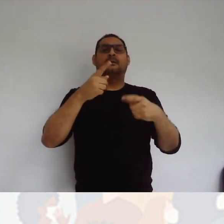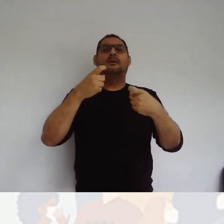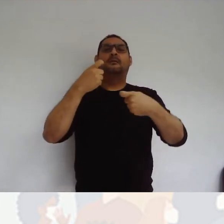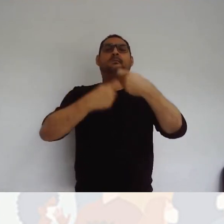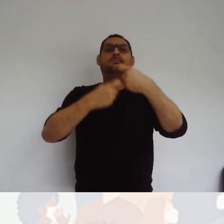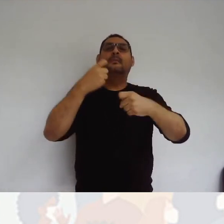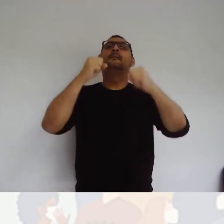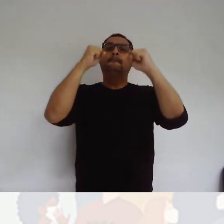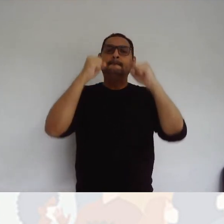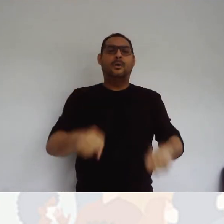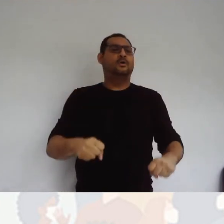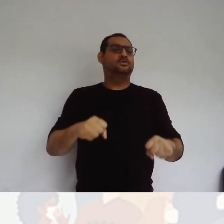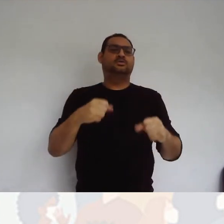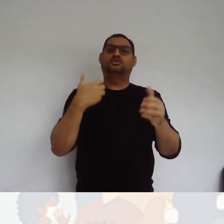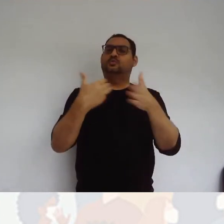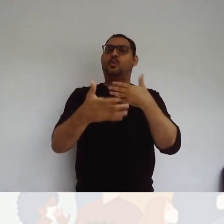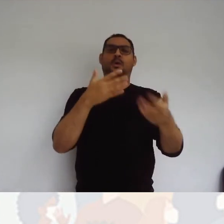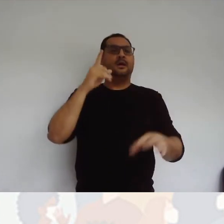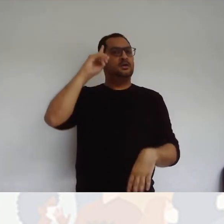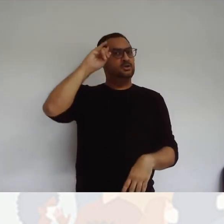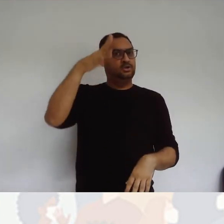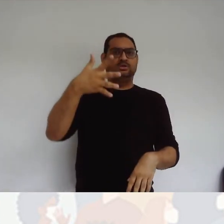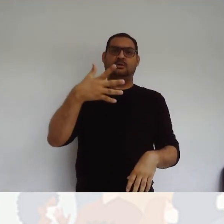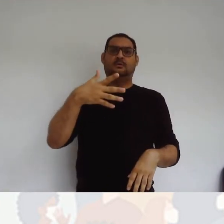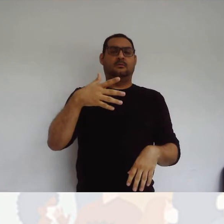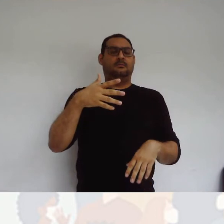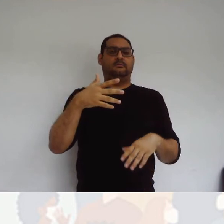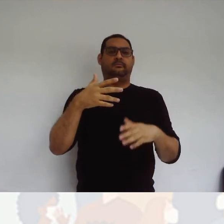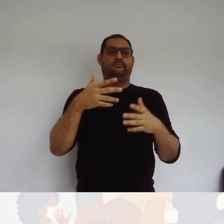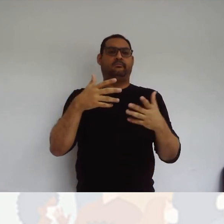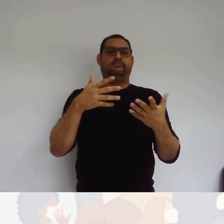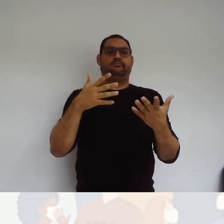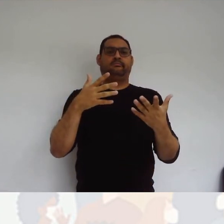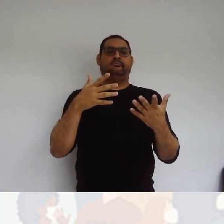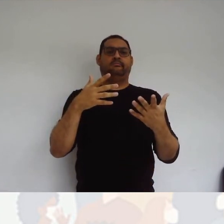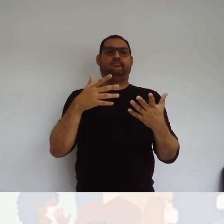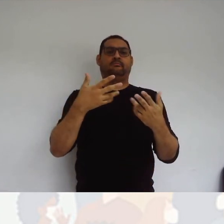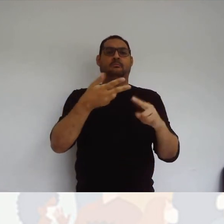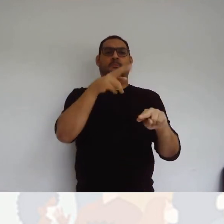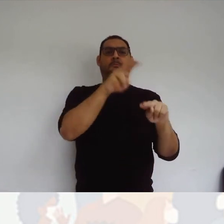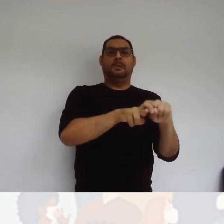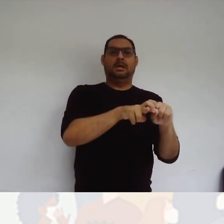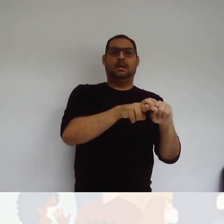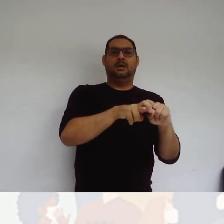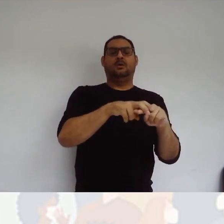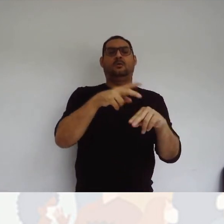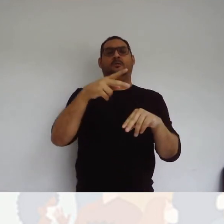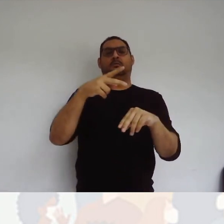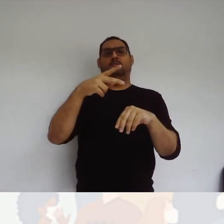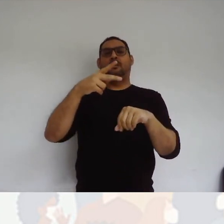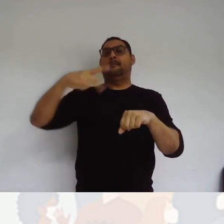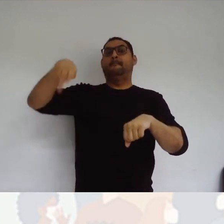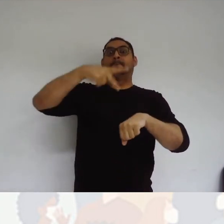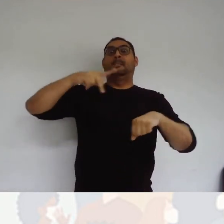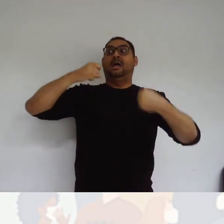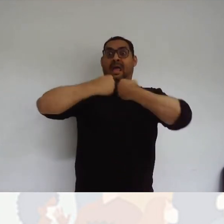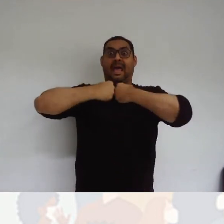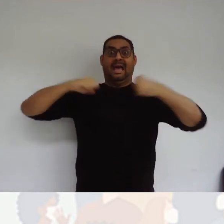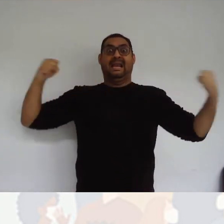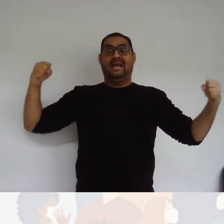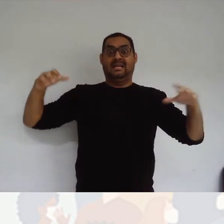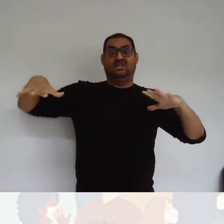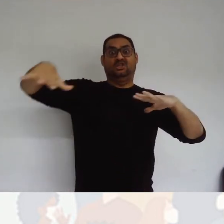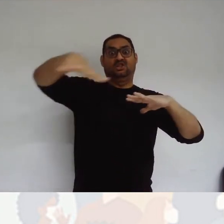podem ocorrer qualquer dia, de formas variadas, né? Nos bancos, um parque muito grande.